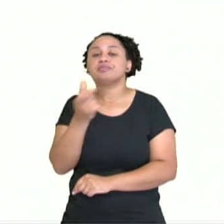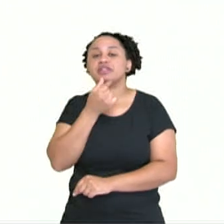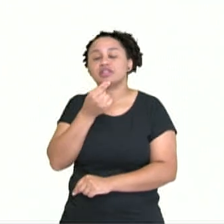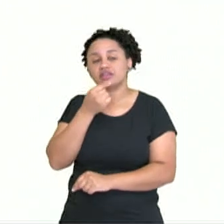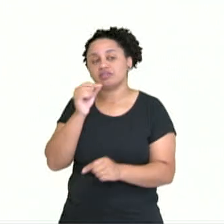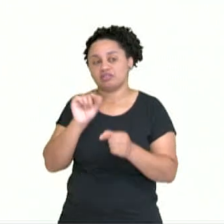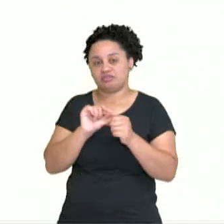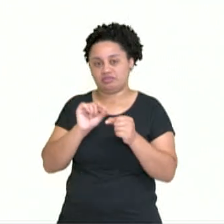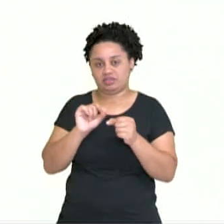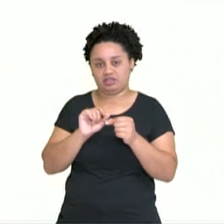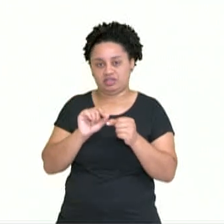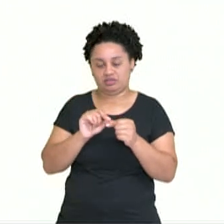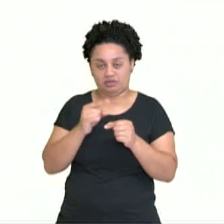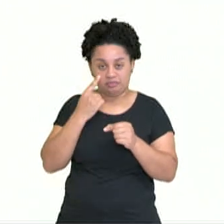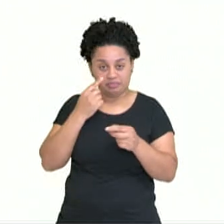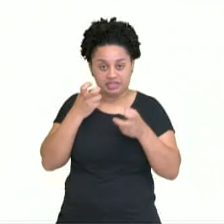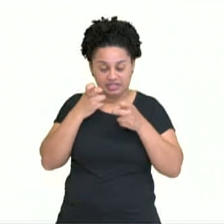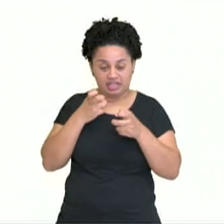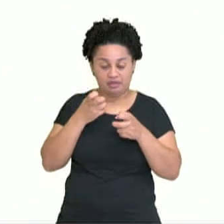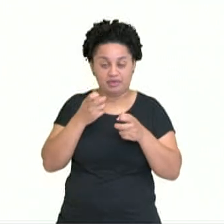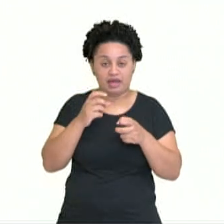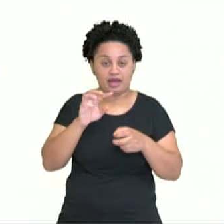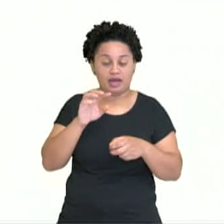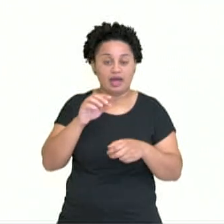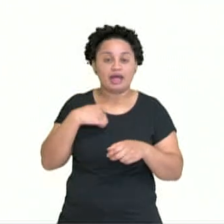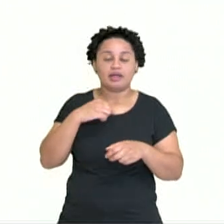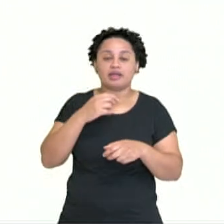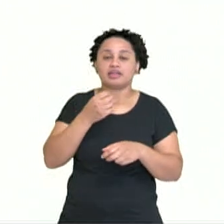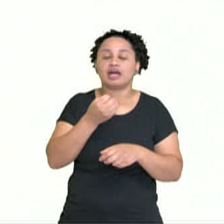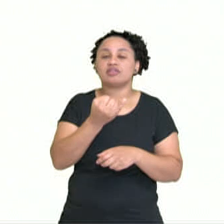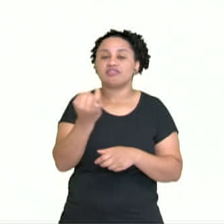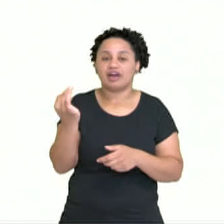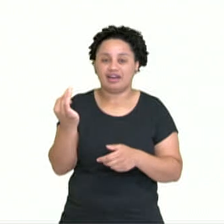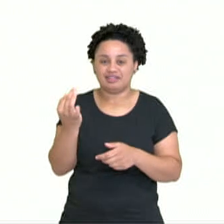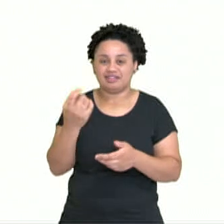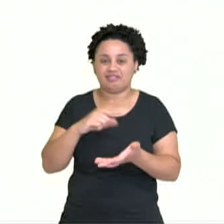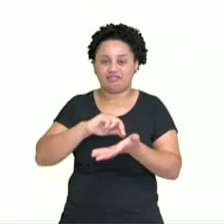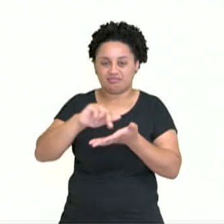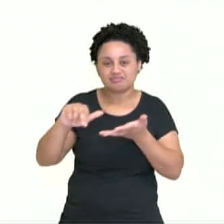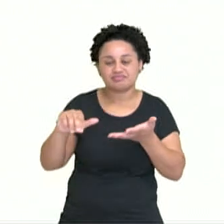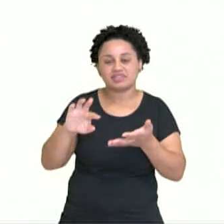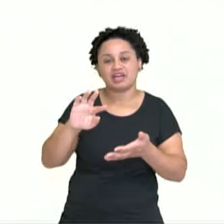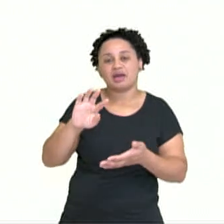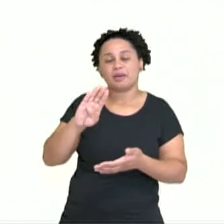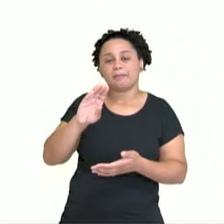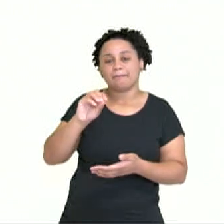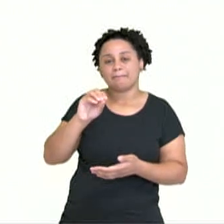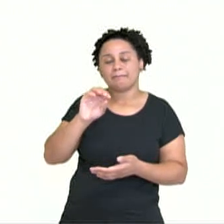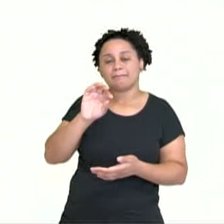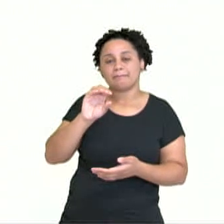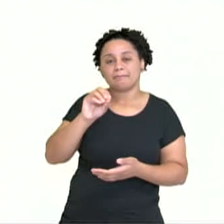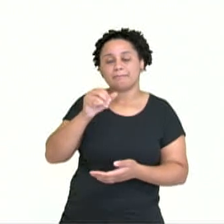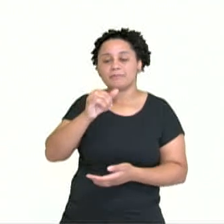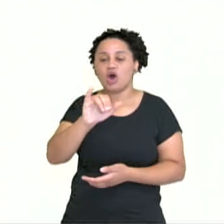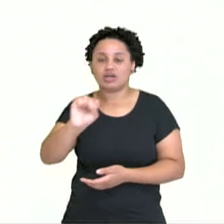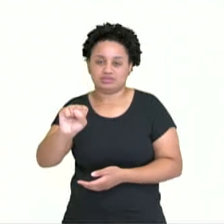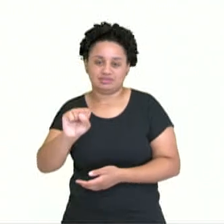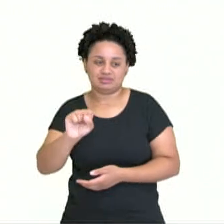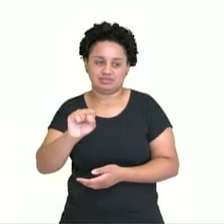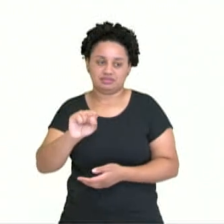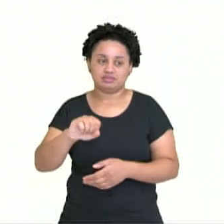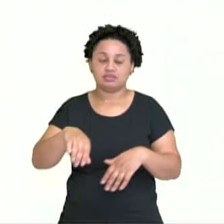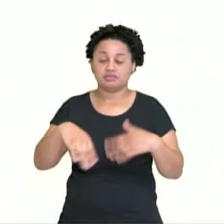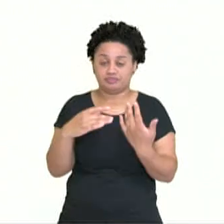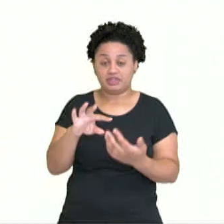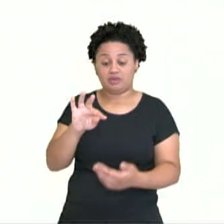está no plural. Beleza? Ó, the boys, os meninos. E o verbo to be, então, muda. É o are. Resposta,